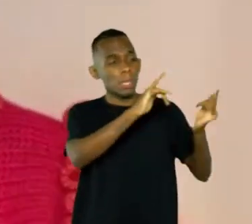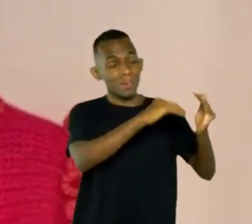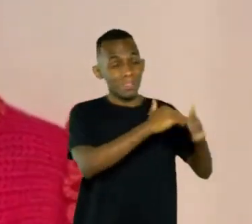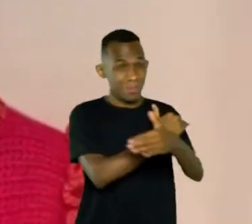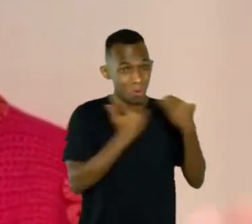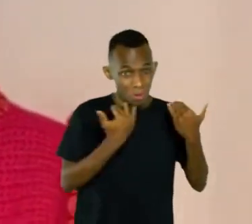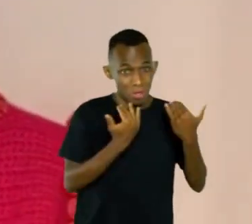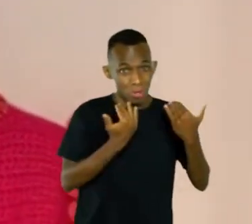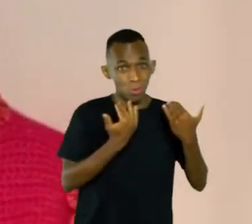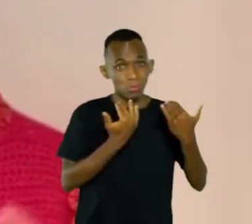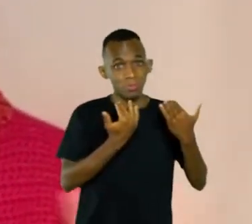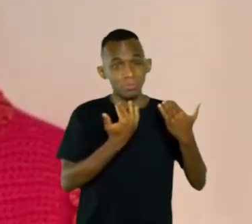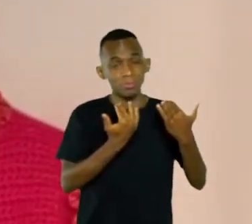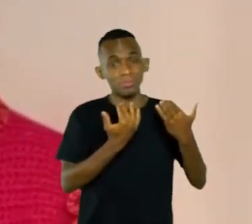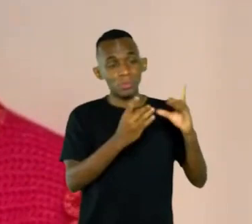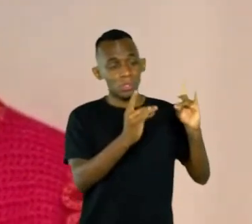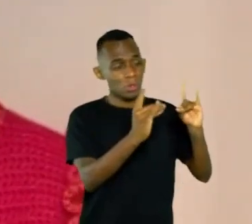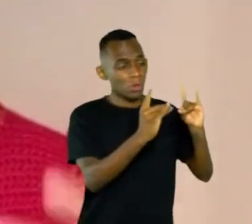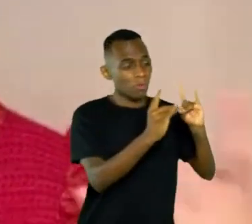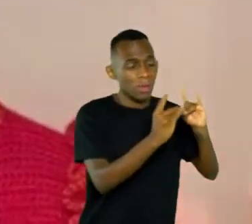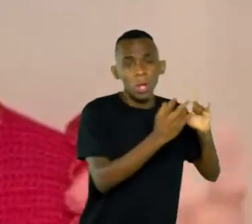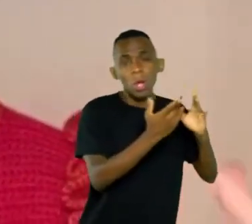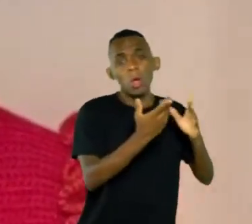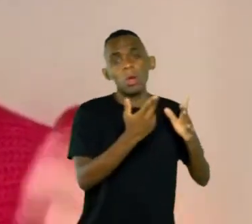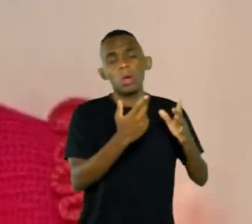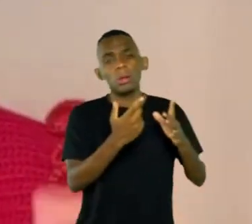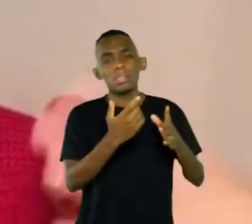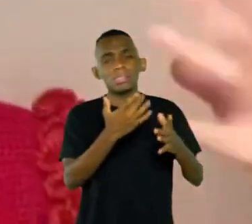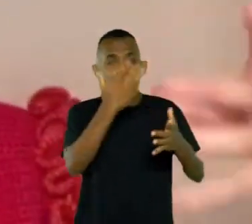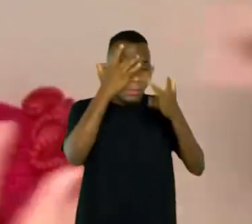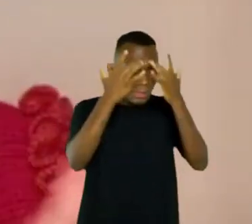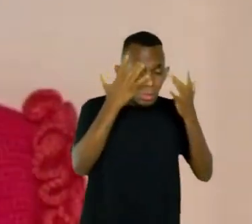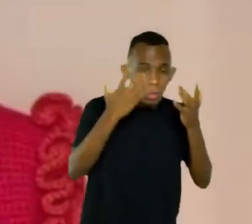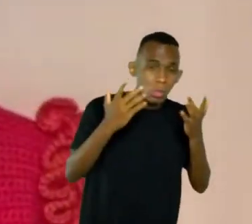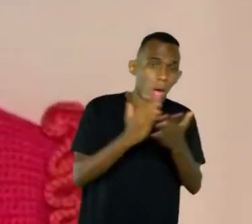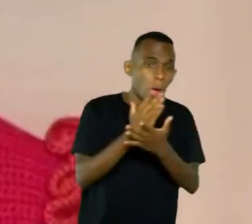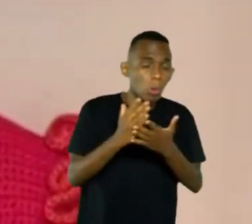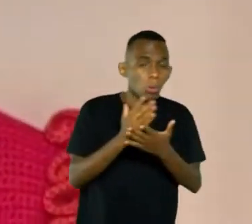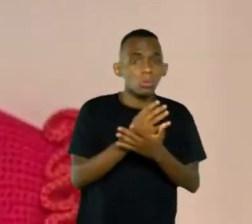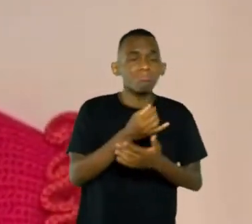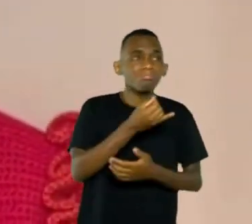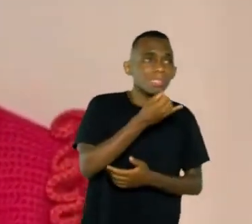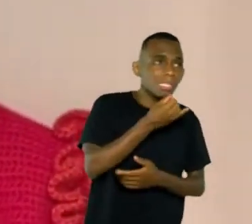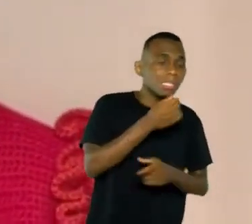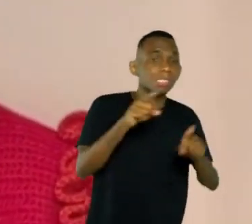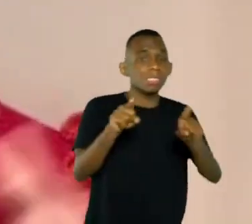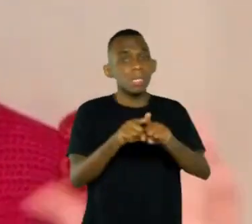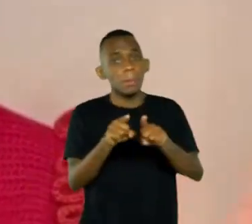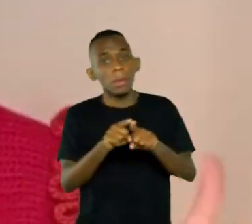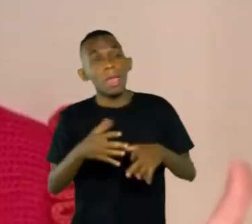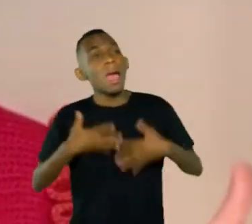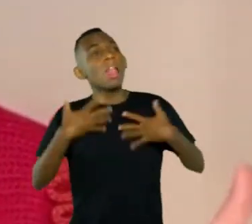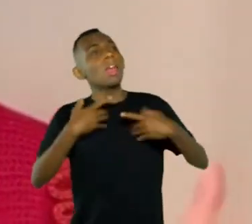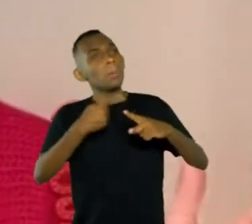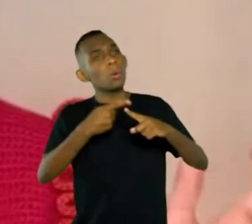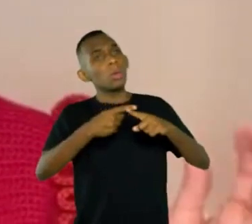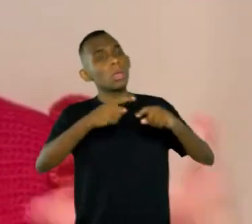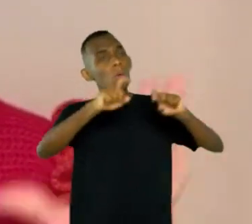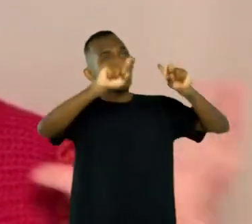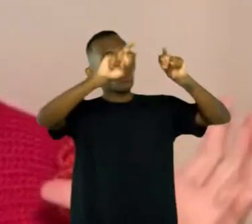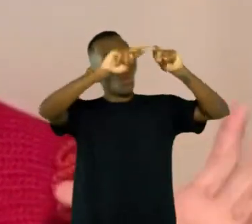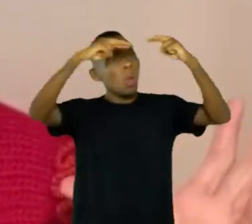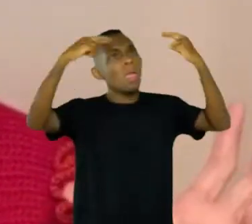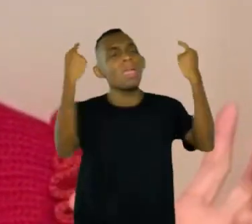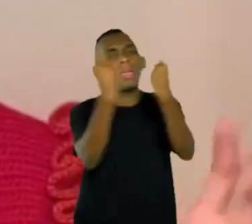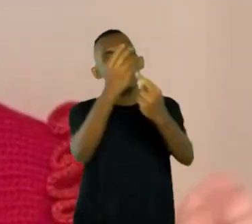estavam tristes, mas ao mesmo tempo alegres, porque o Gui iria ser recebido no reino de Deus. Isso é uma coisa assim